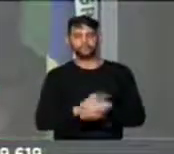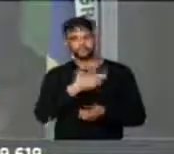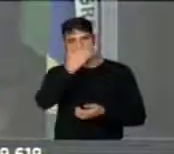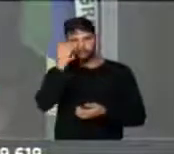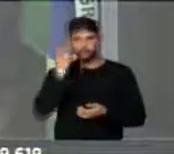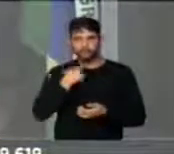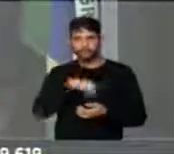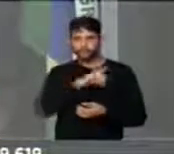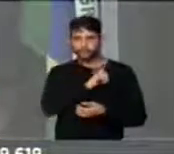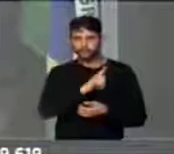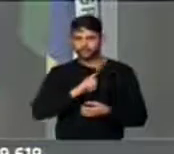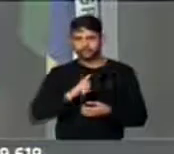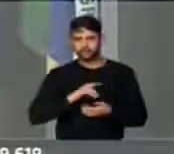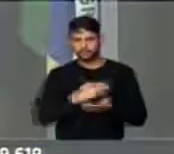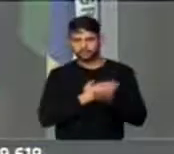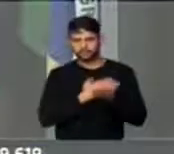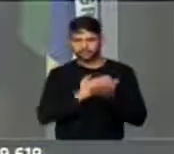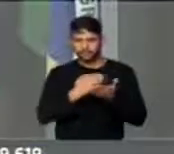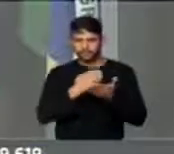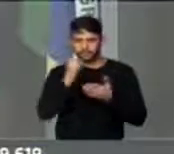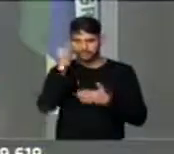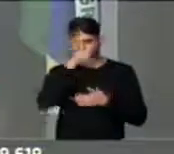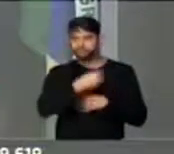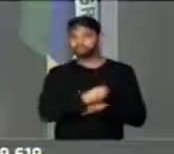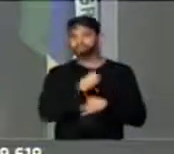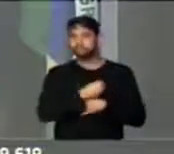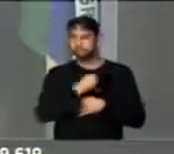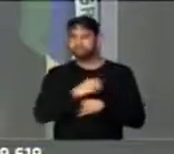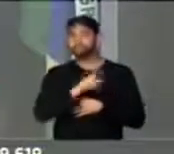Gente, foi um governo de começo muito difícil,